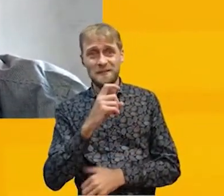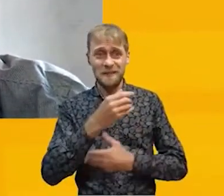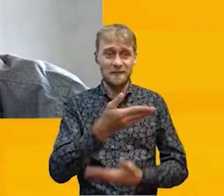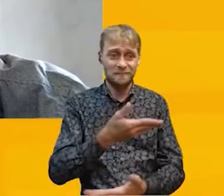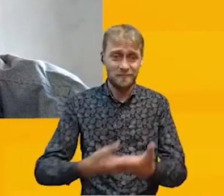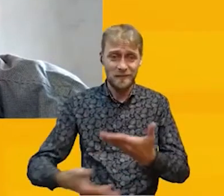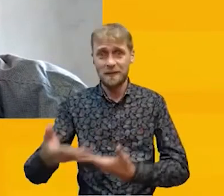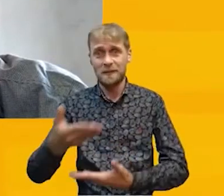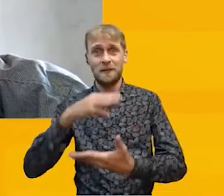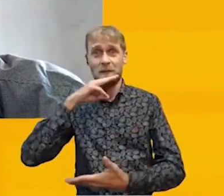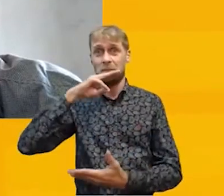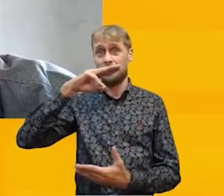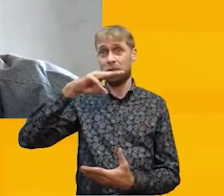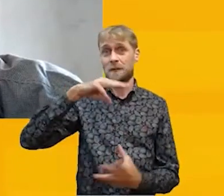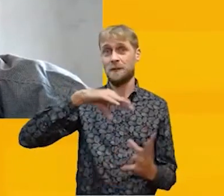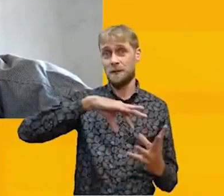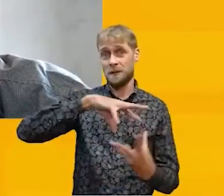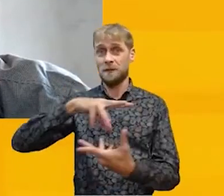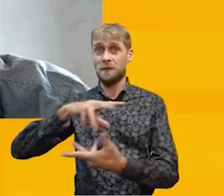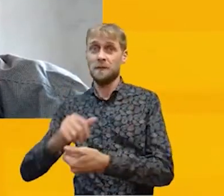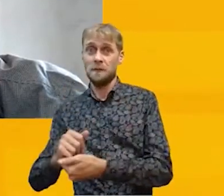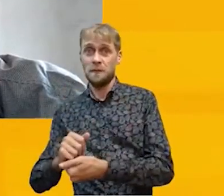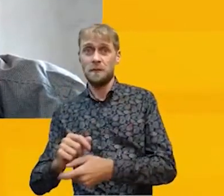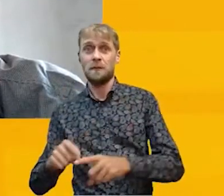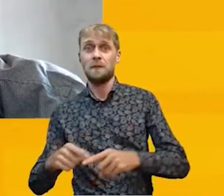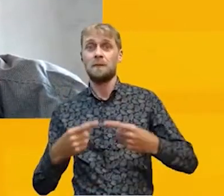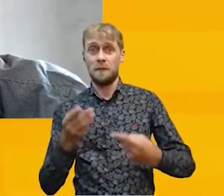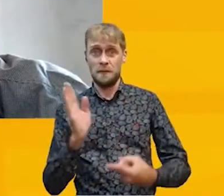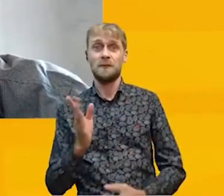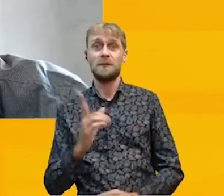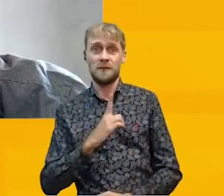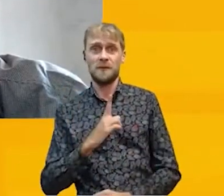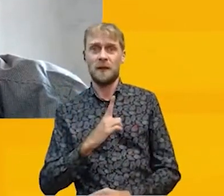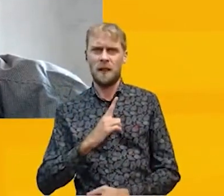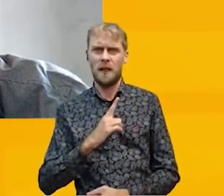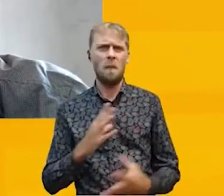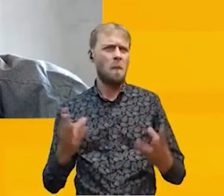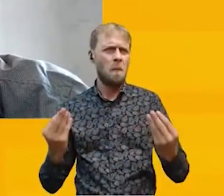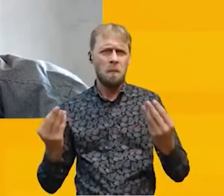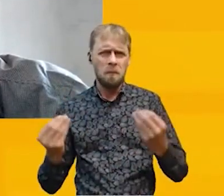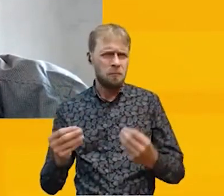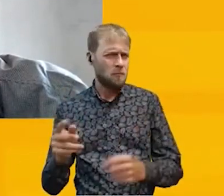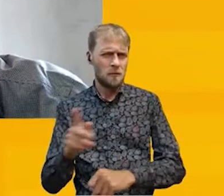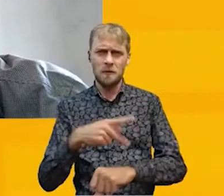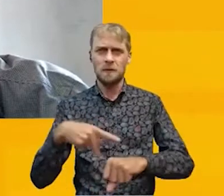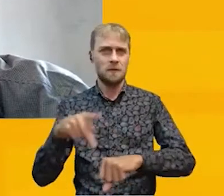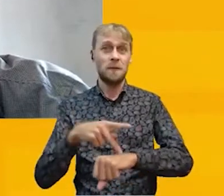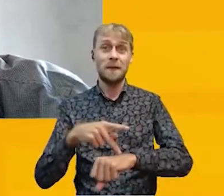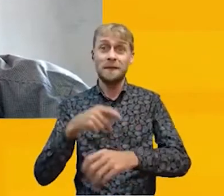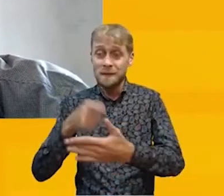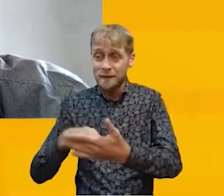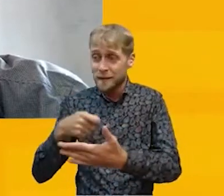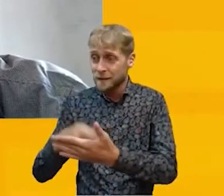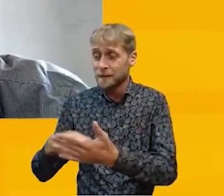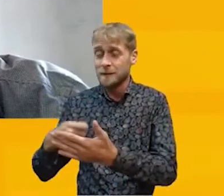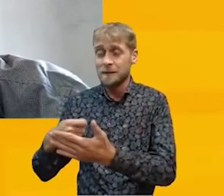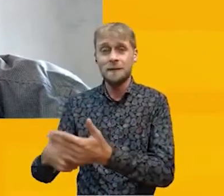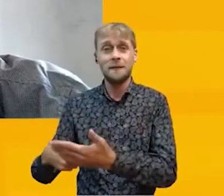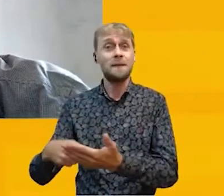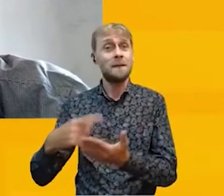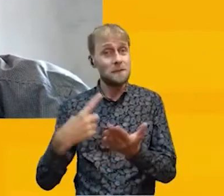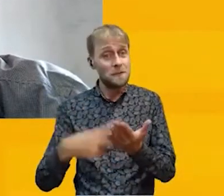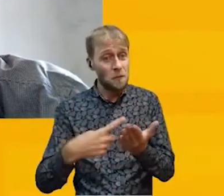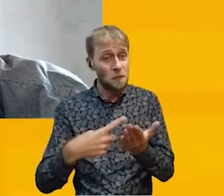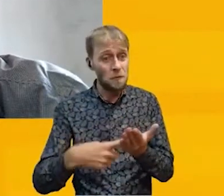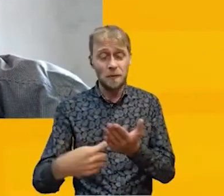mensagens internacionais. E nós já temos gente de boa parte do mundo tentando contato conosco,